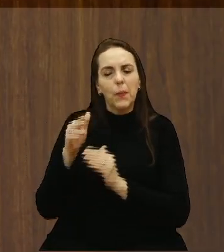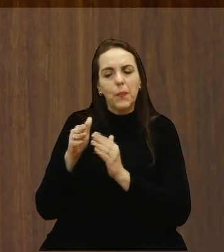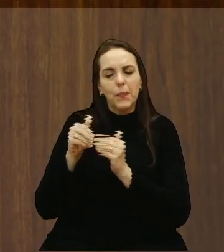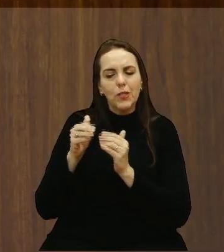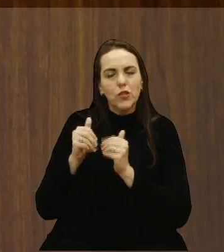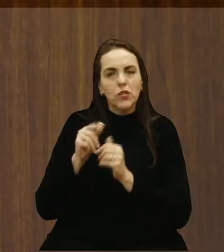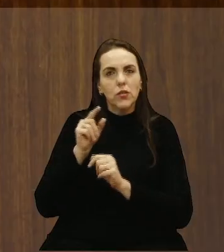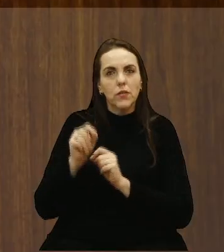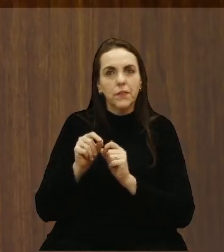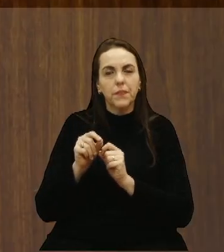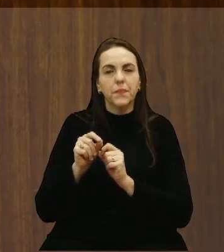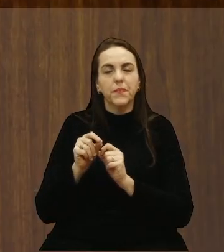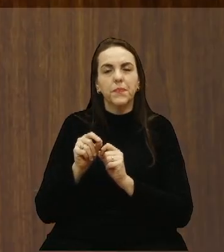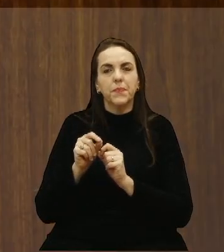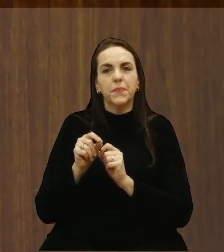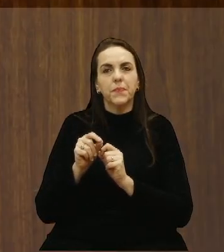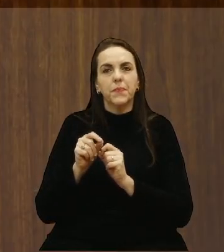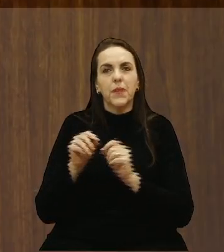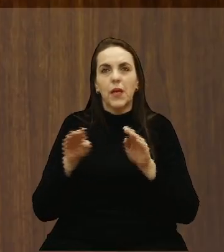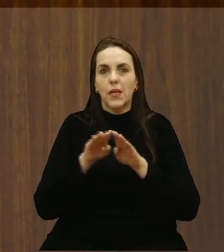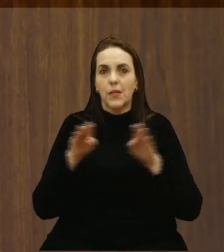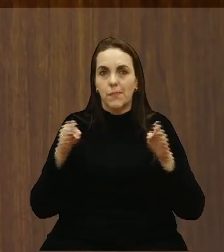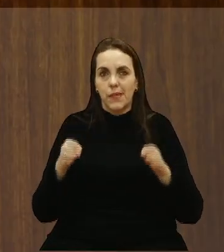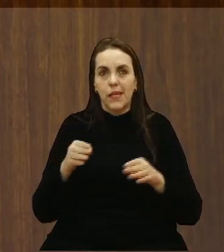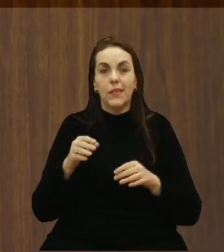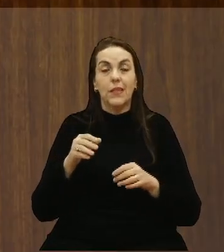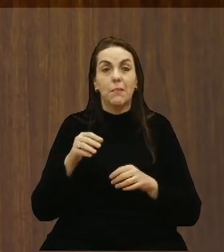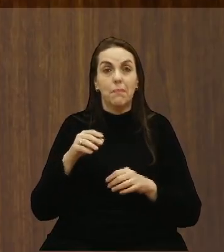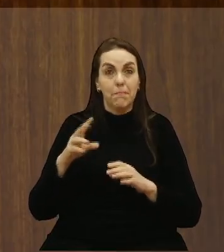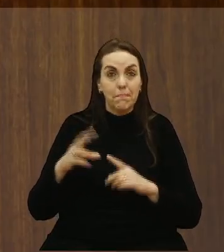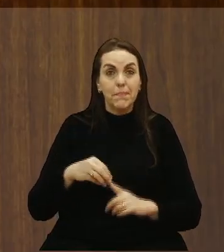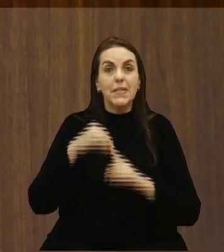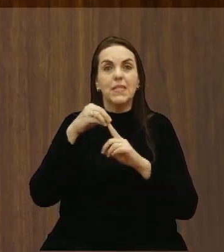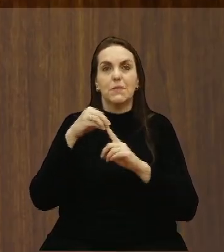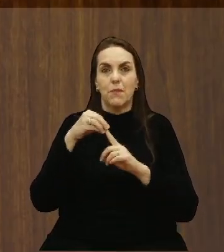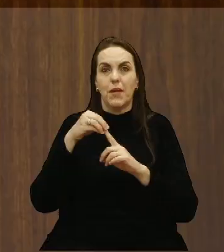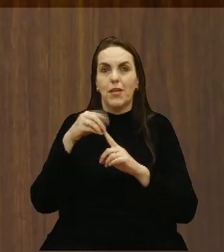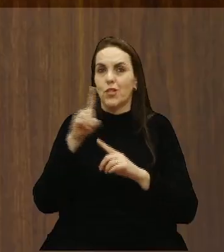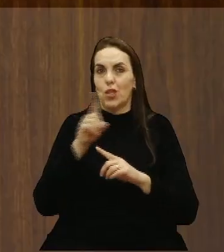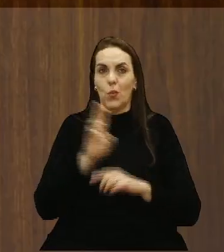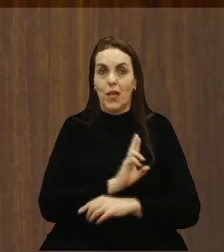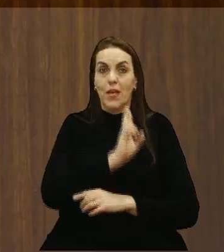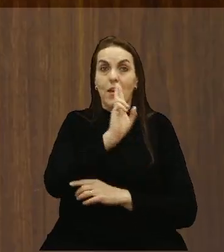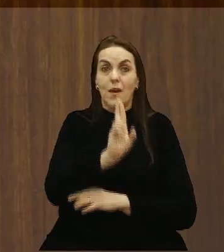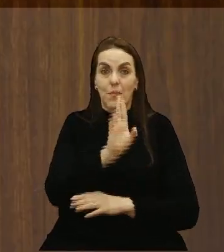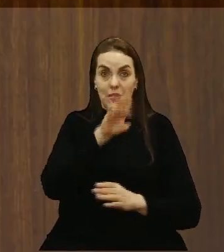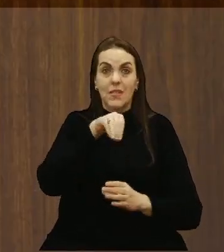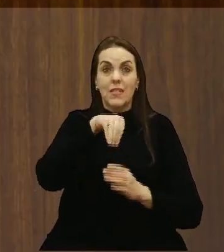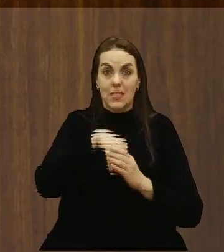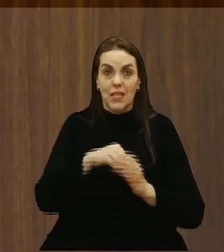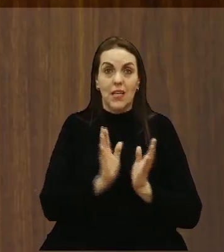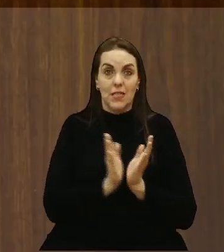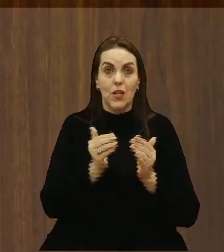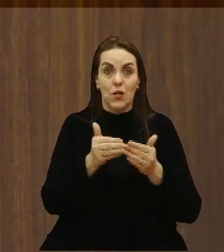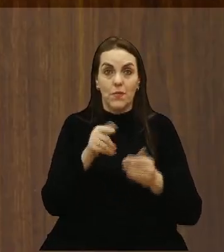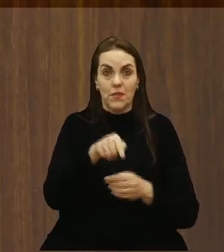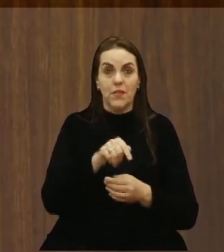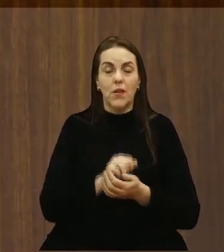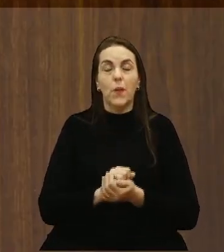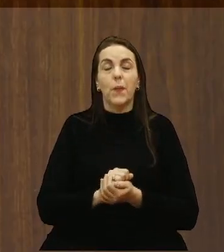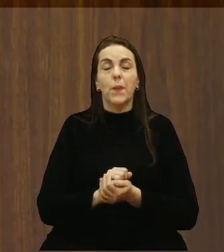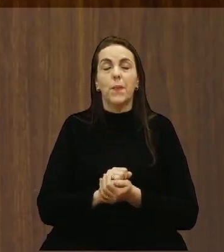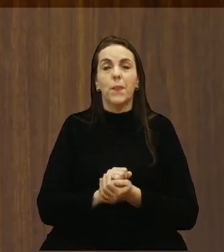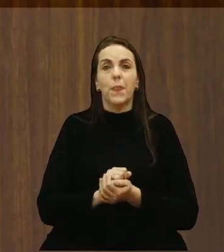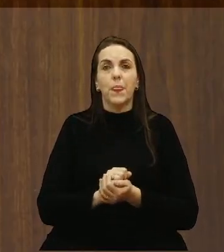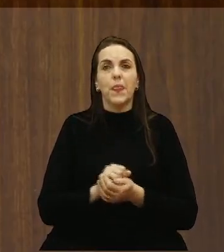pedido para que as bancadas, especialmente as que não estão representadas nessa comissão,